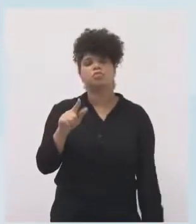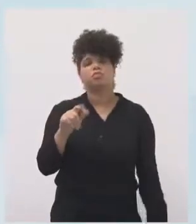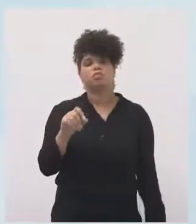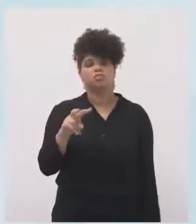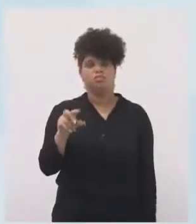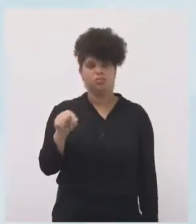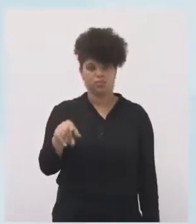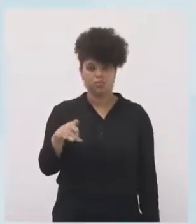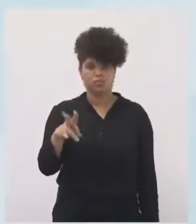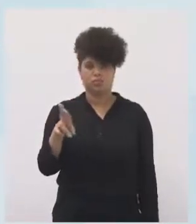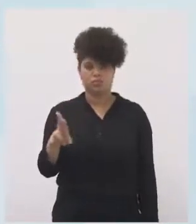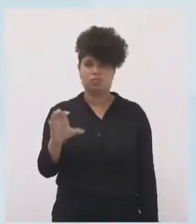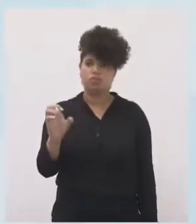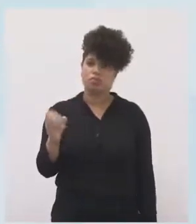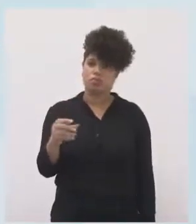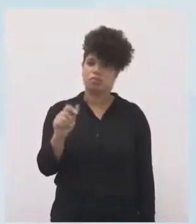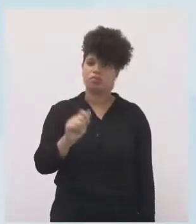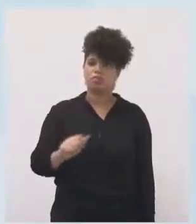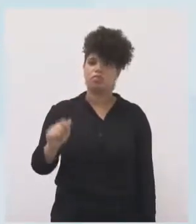@professor.educação.sp.gov.br ou